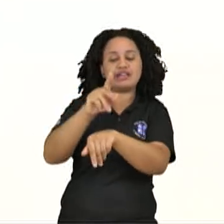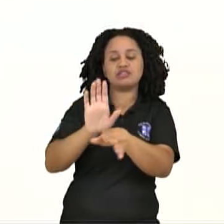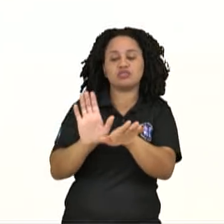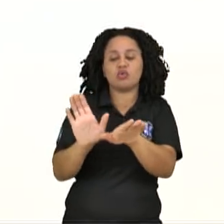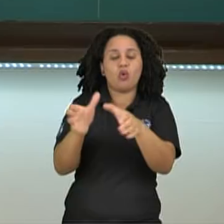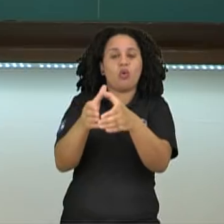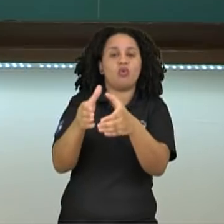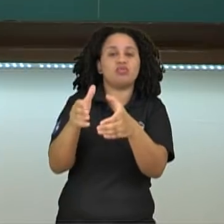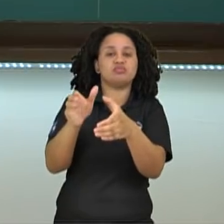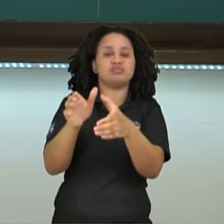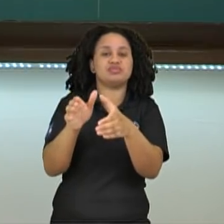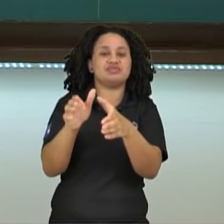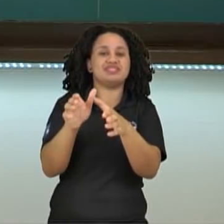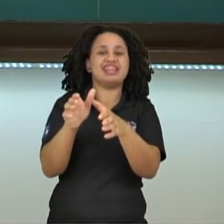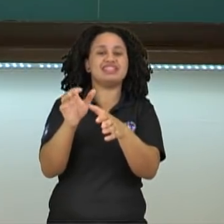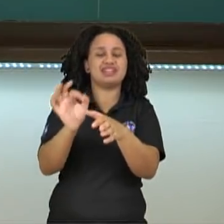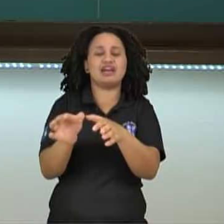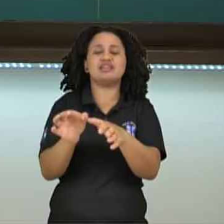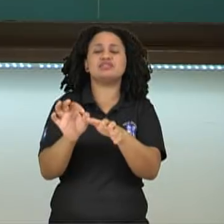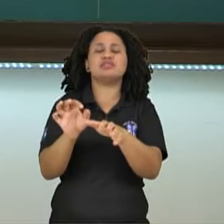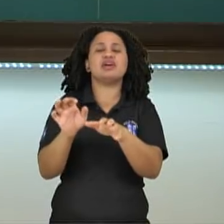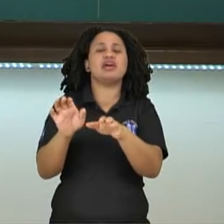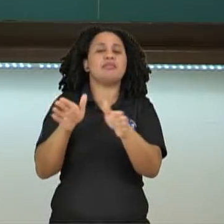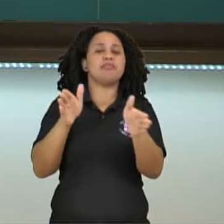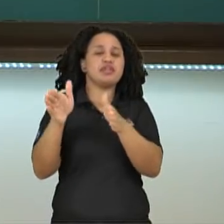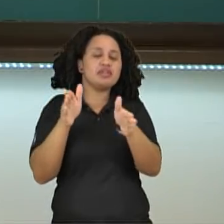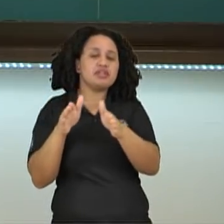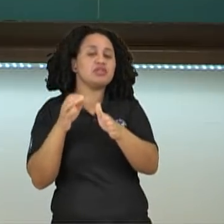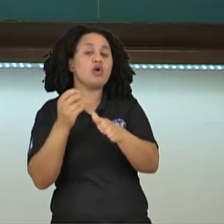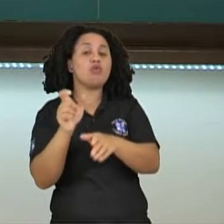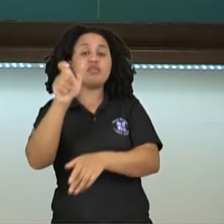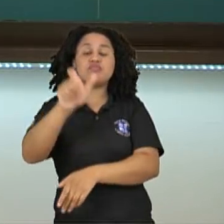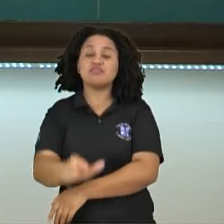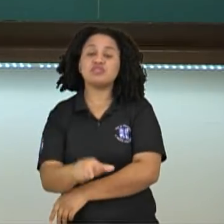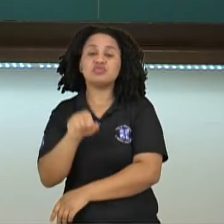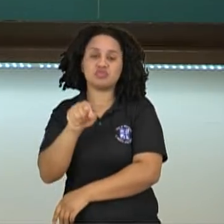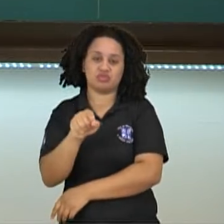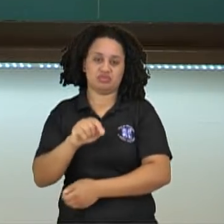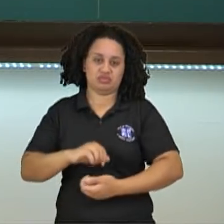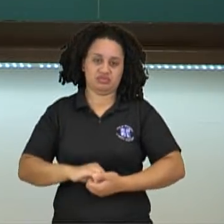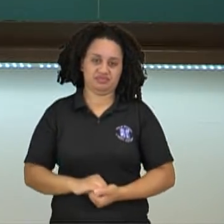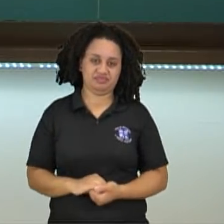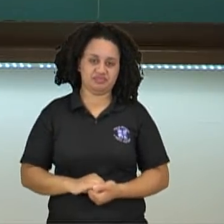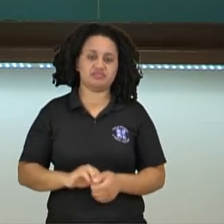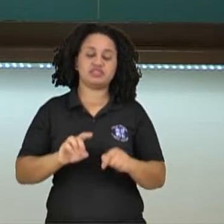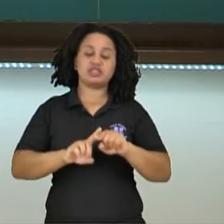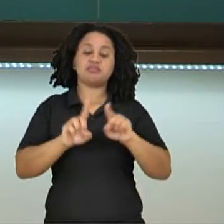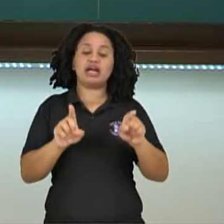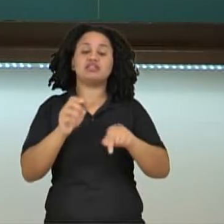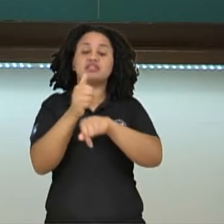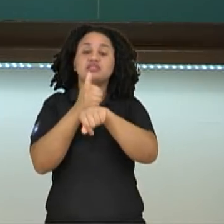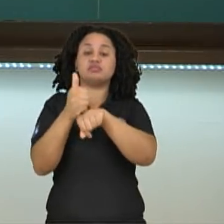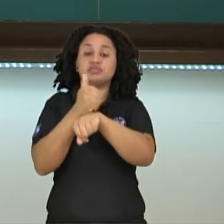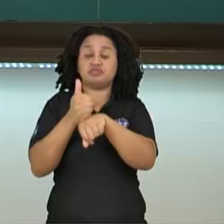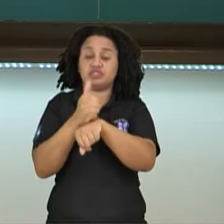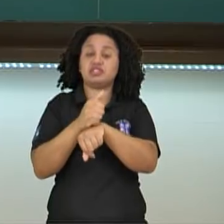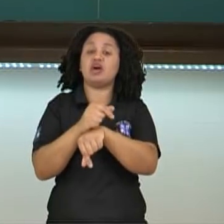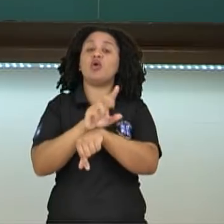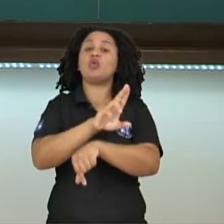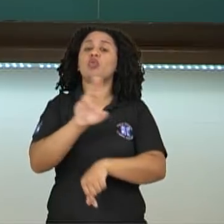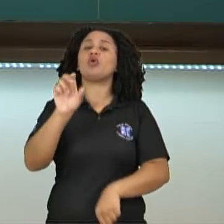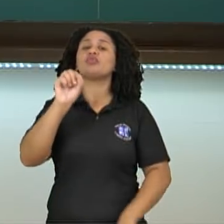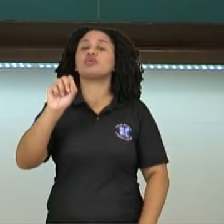Agora, o profissional, como vocês estão vendo no slide, chama-se historiador. É o nome que se dá ao